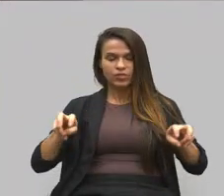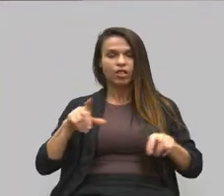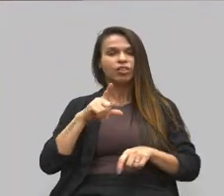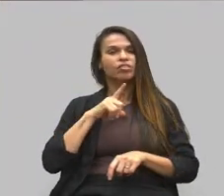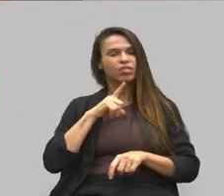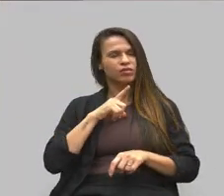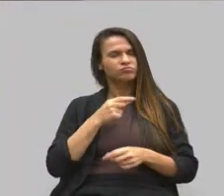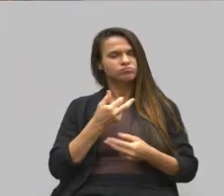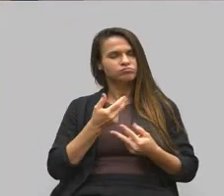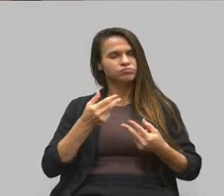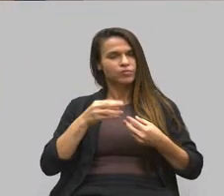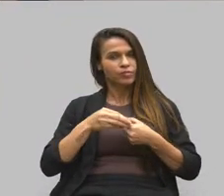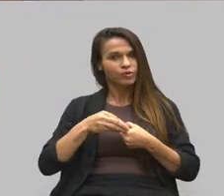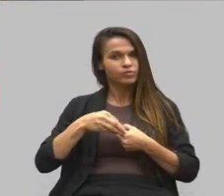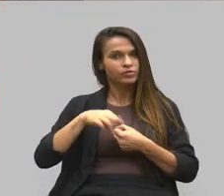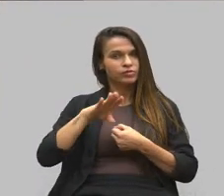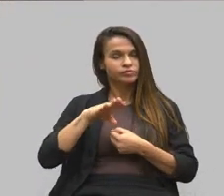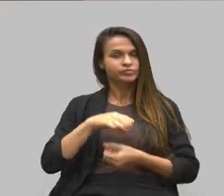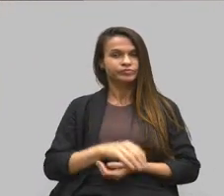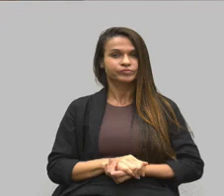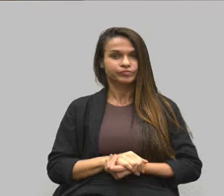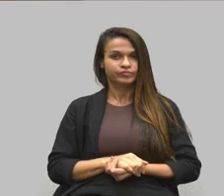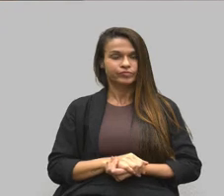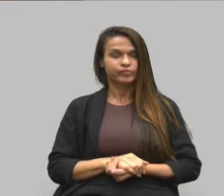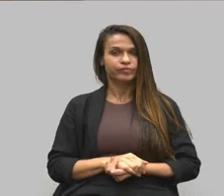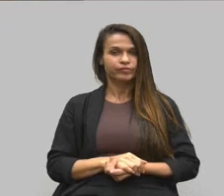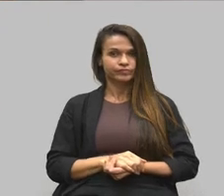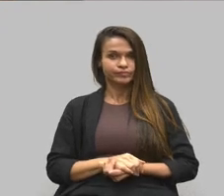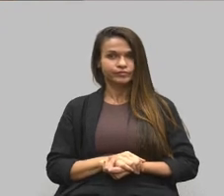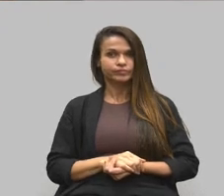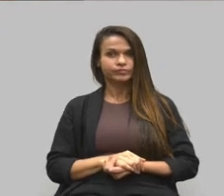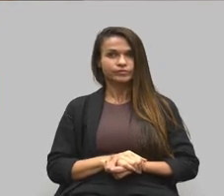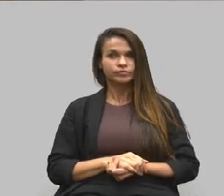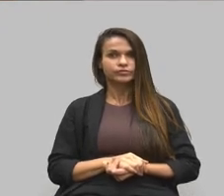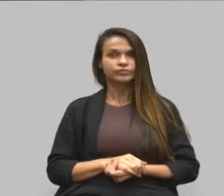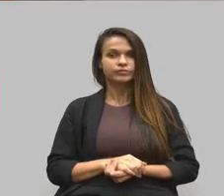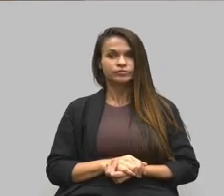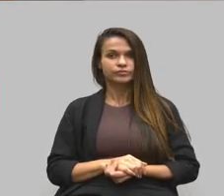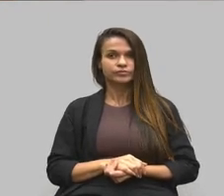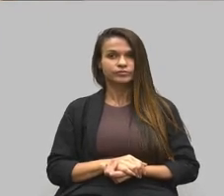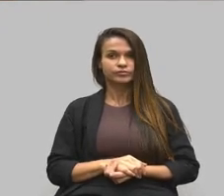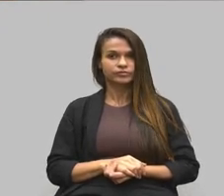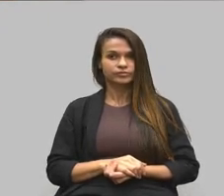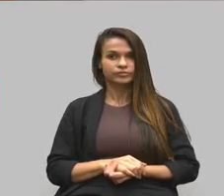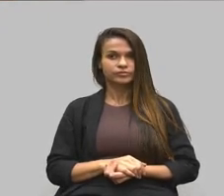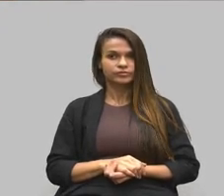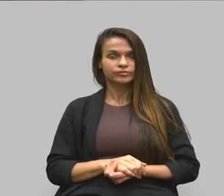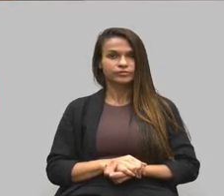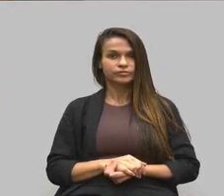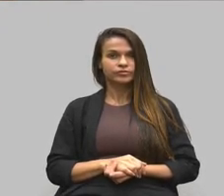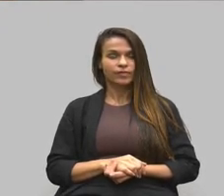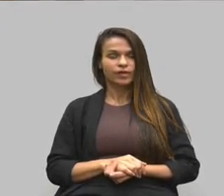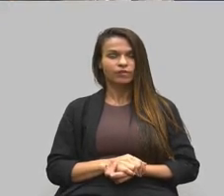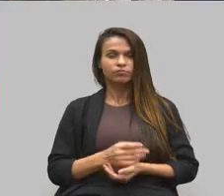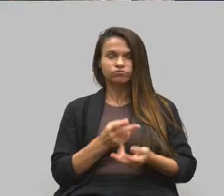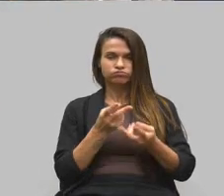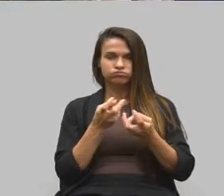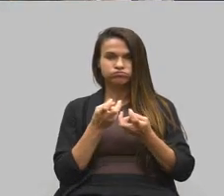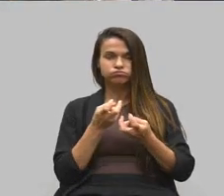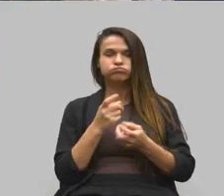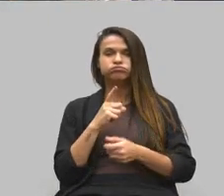contribuir eu vejo que nós temos aqui uma uma parcela muito